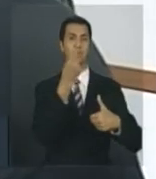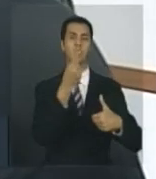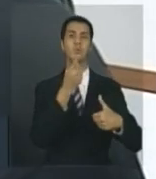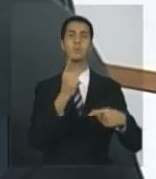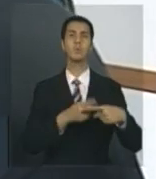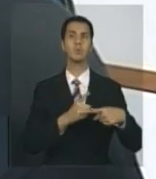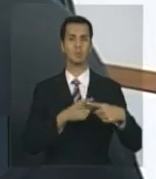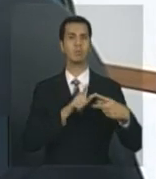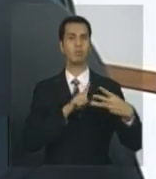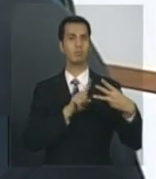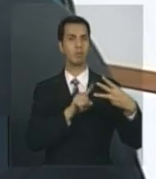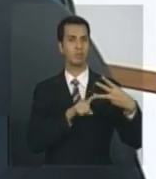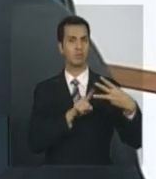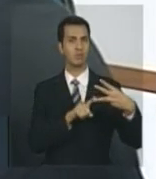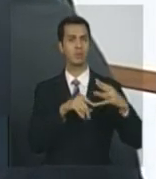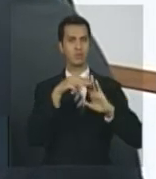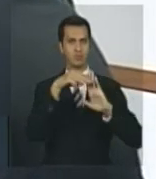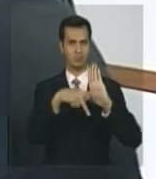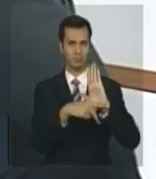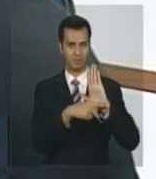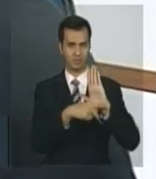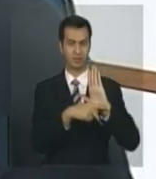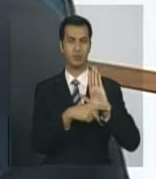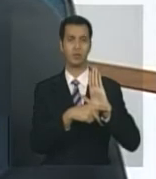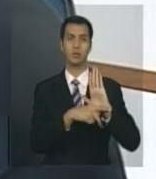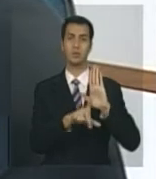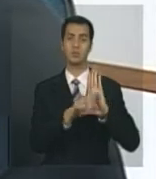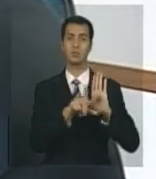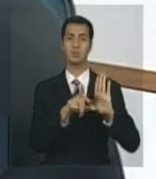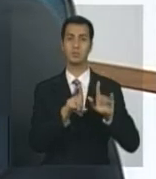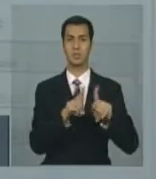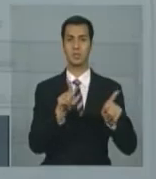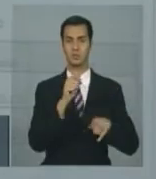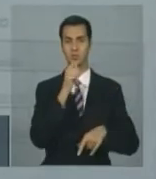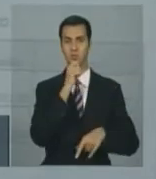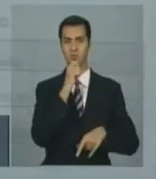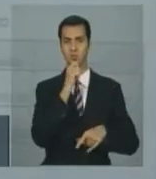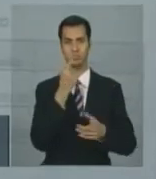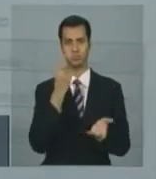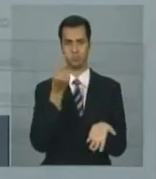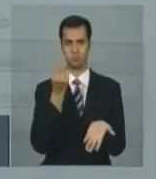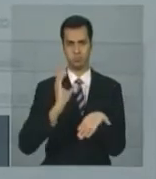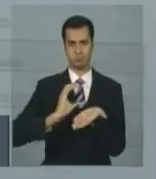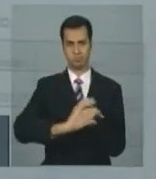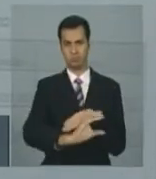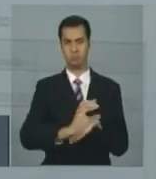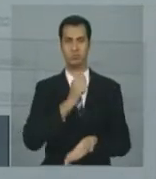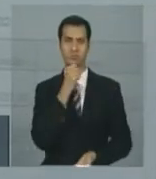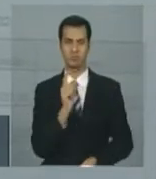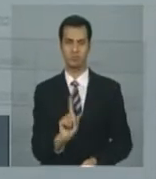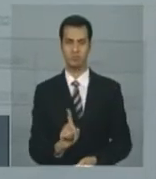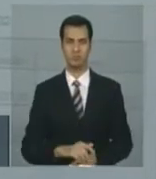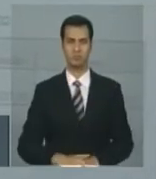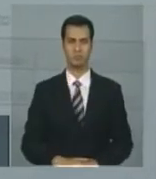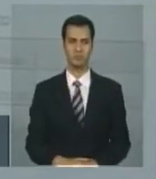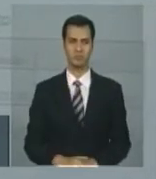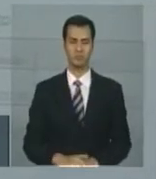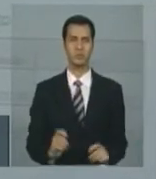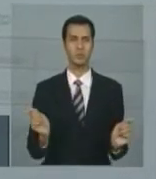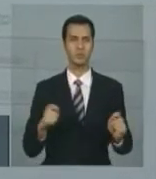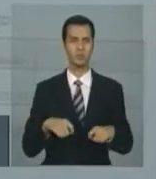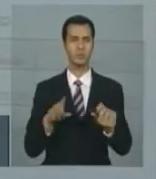recentemente teve uma outra medida provisória que ainda não foram alocados recursos. Podemos apagar um pouco